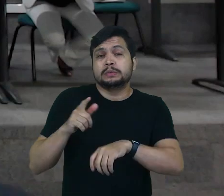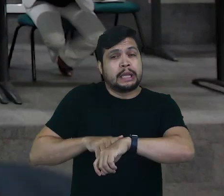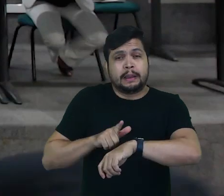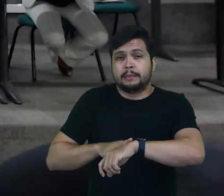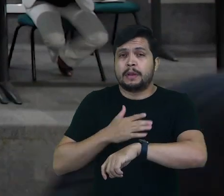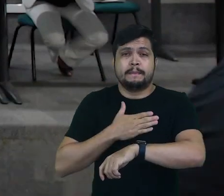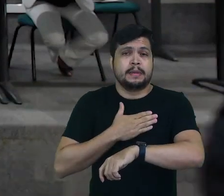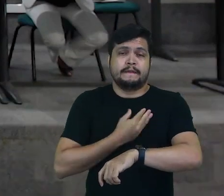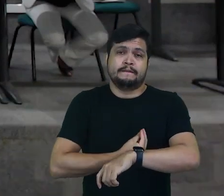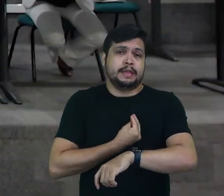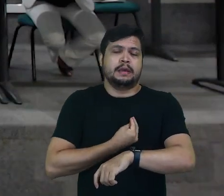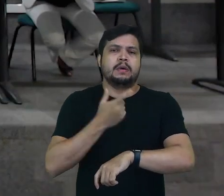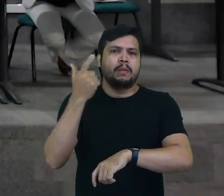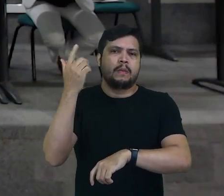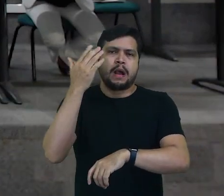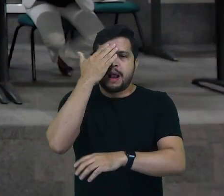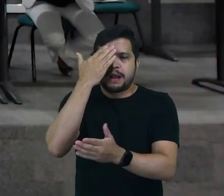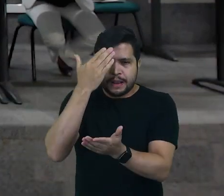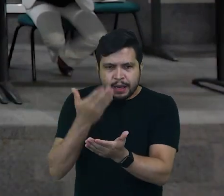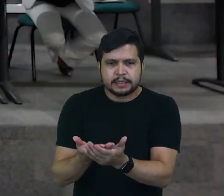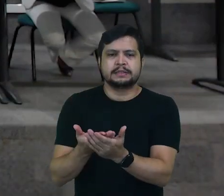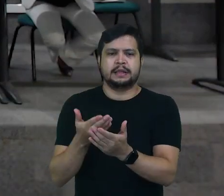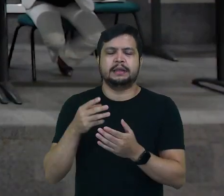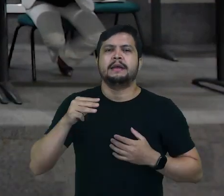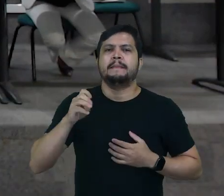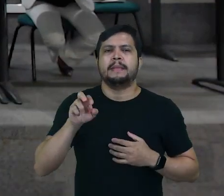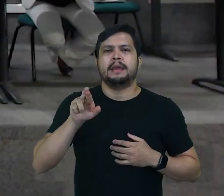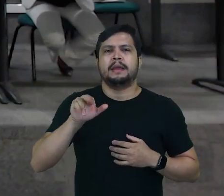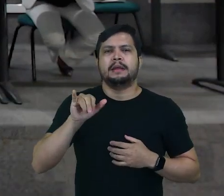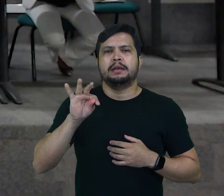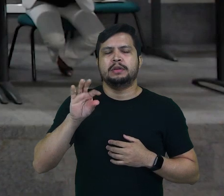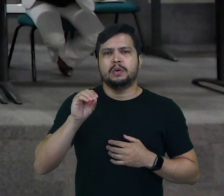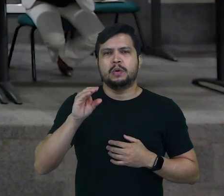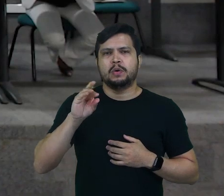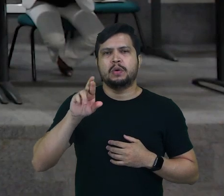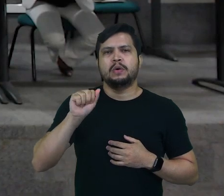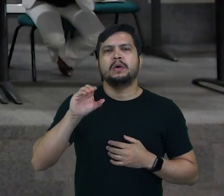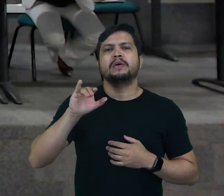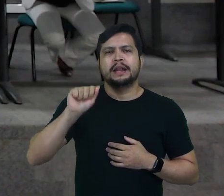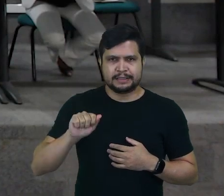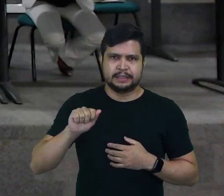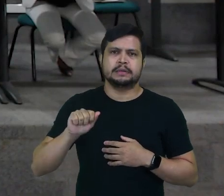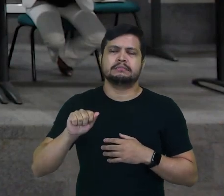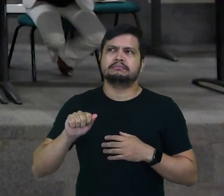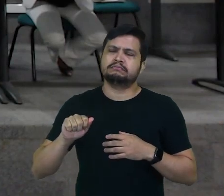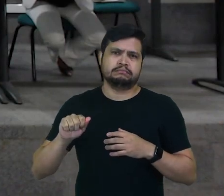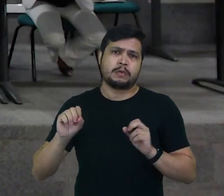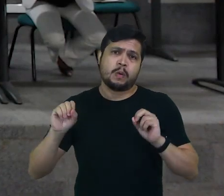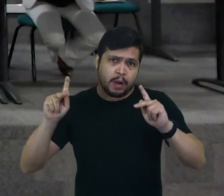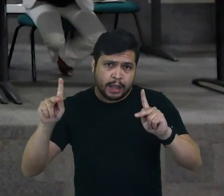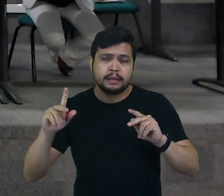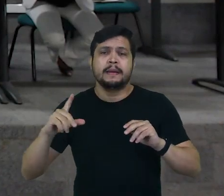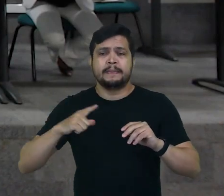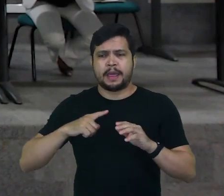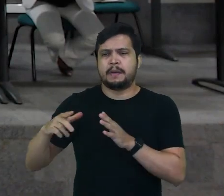tempo na minha vida, eu acreditei na meritocracia, mas eu não acredito mais como único caminho. tem o mérito,